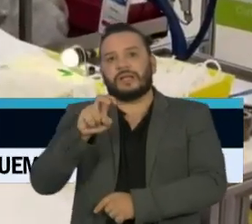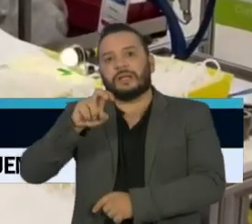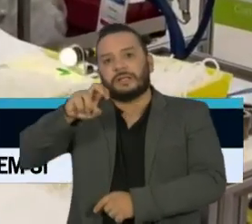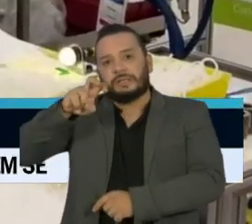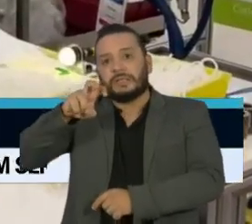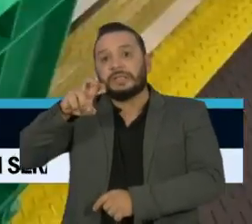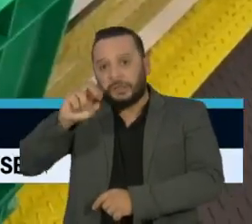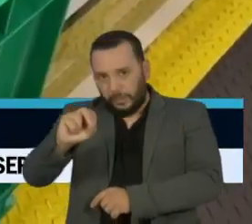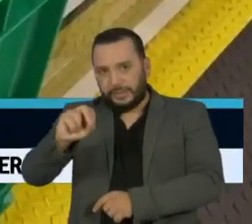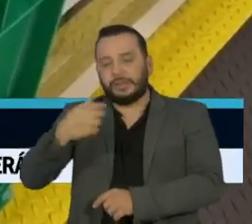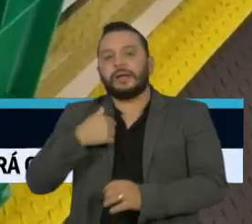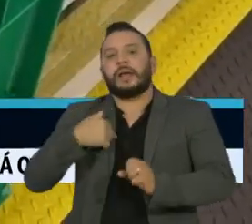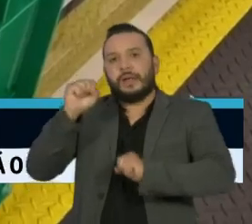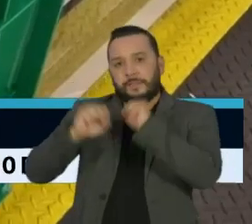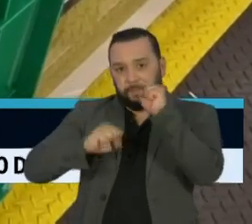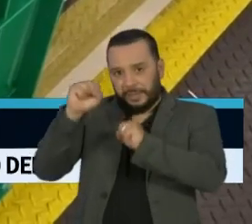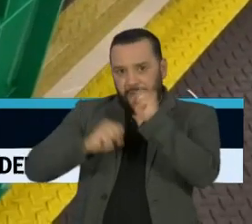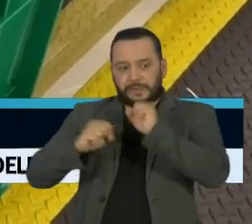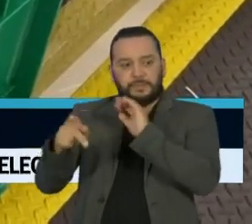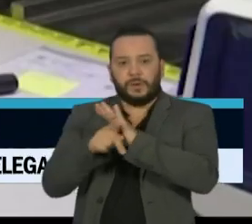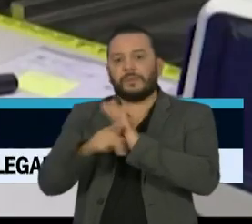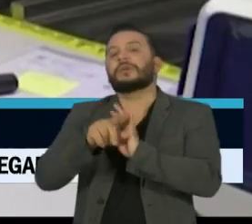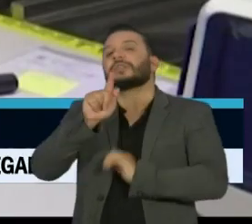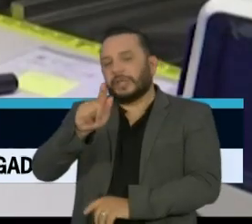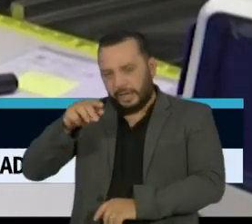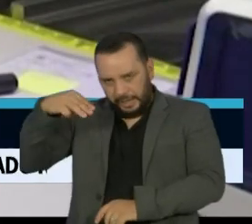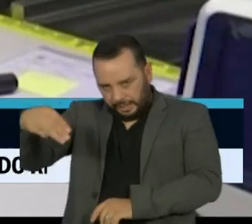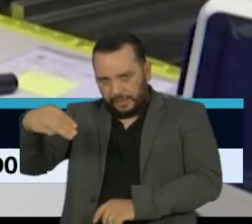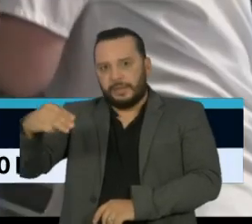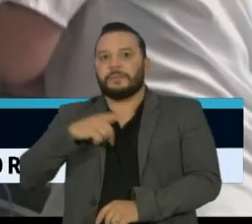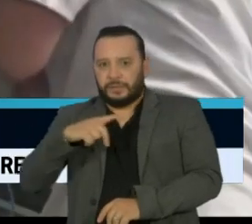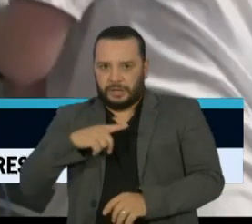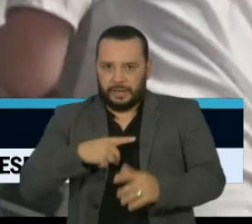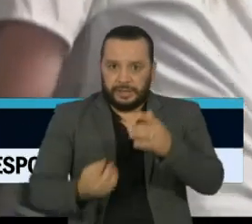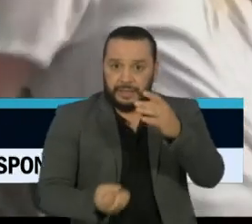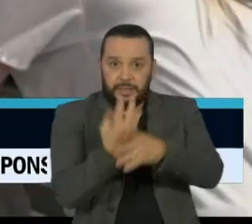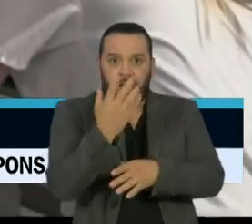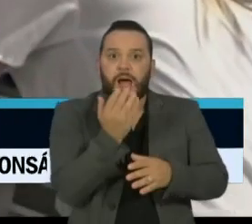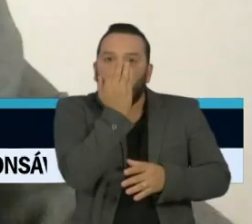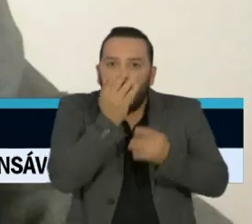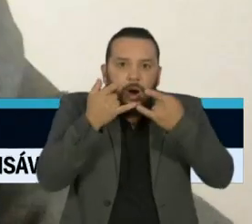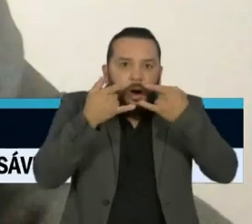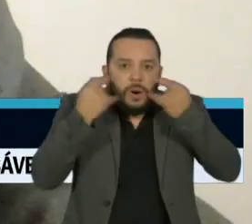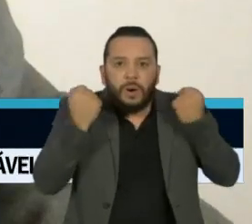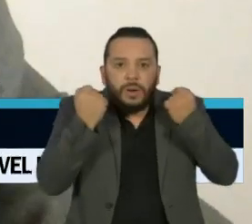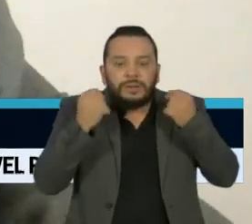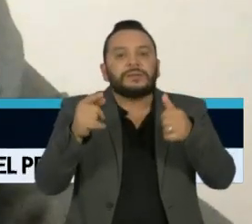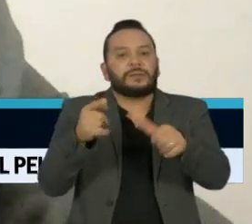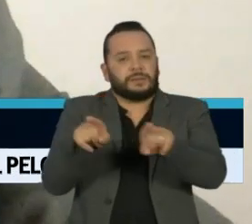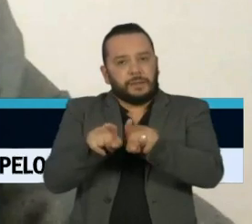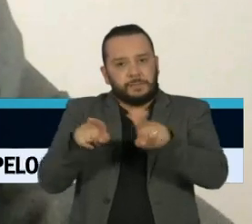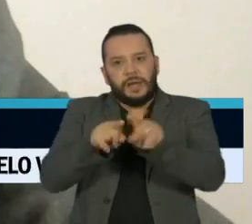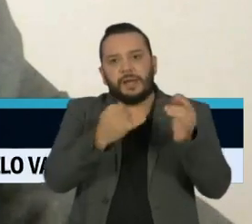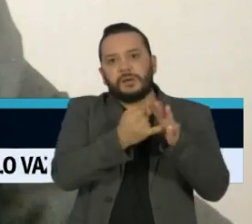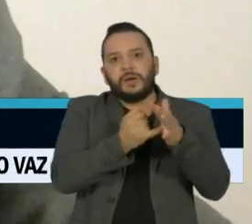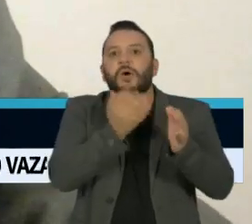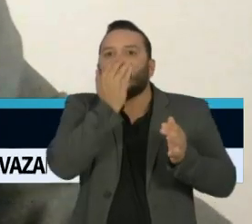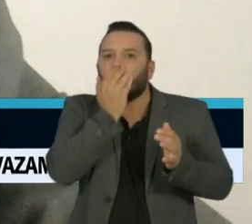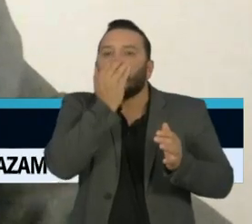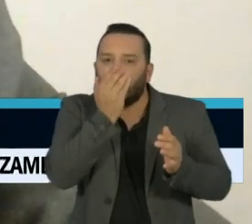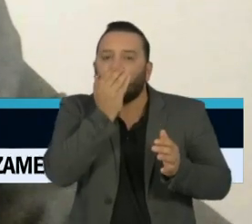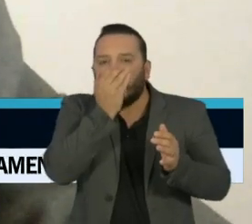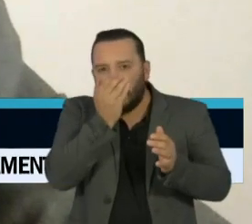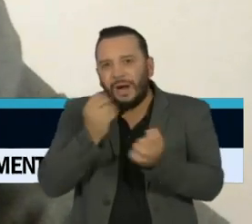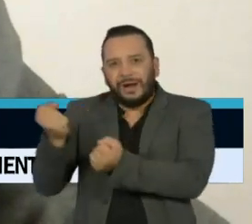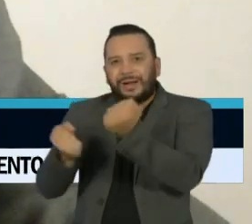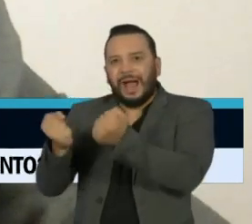General Motors fabricasse máscaras e respiradores artificiais. Não há uma espécie